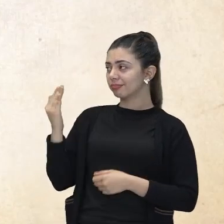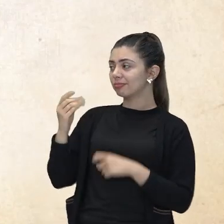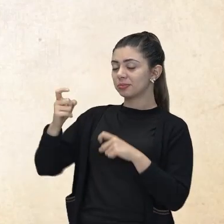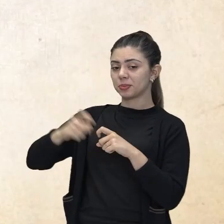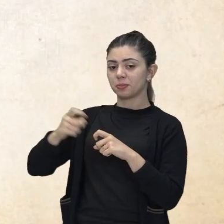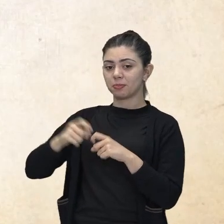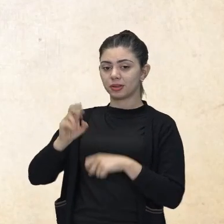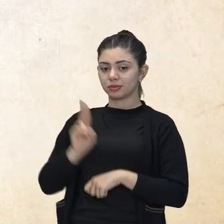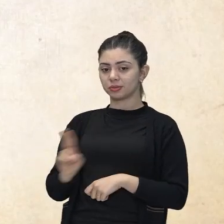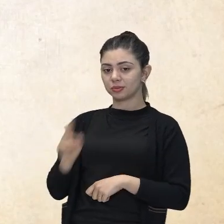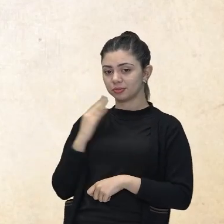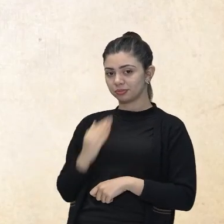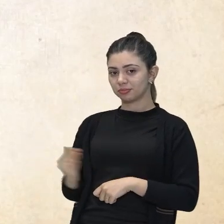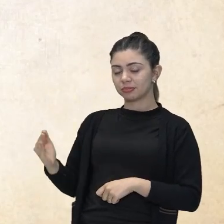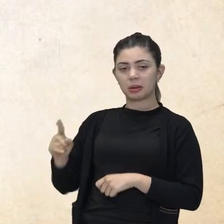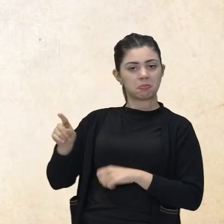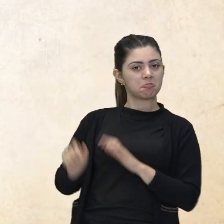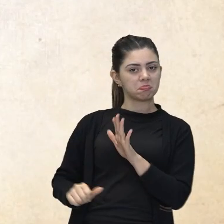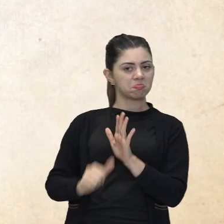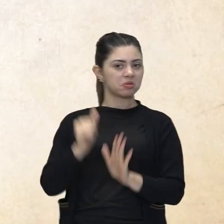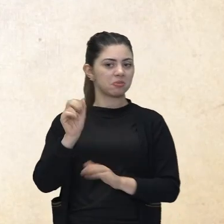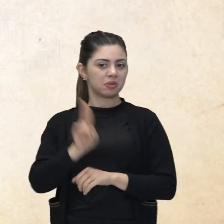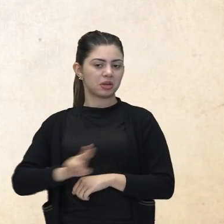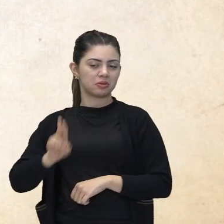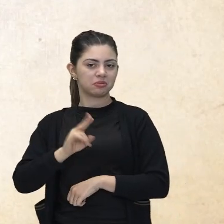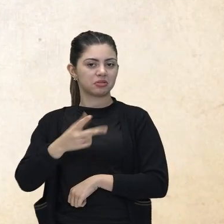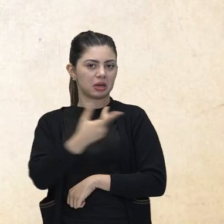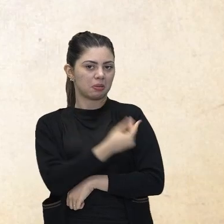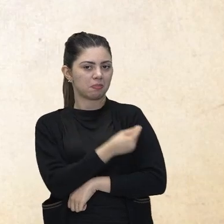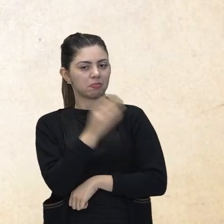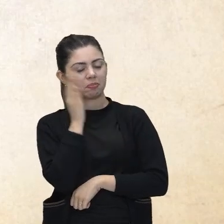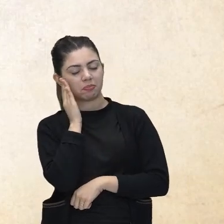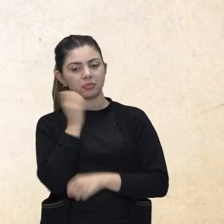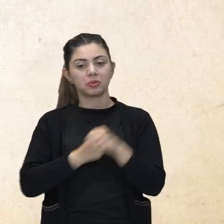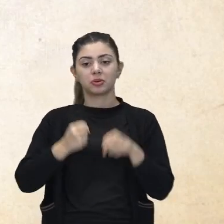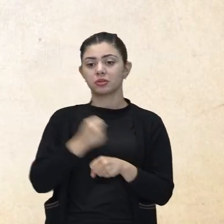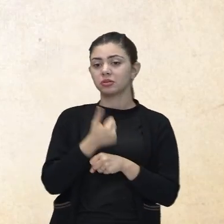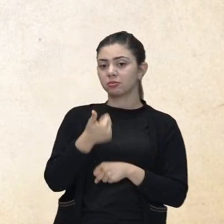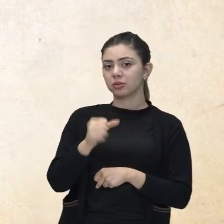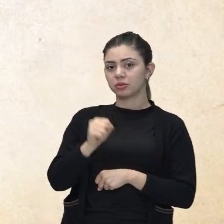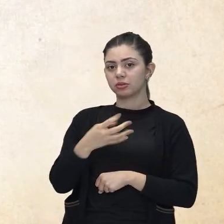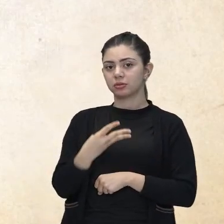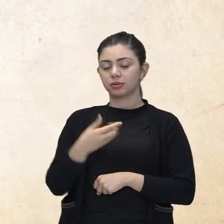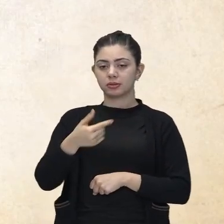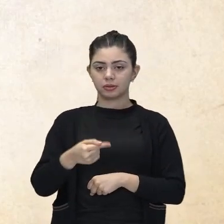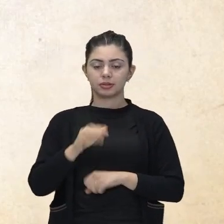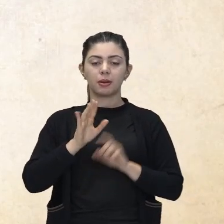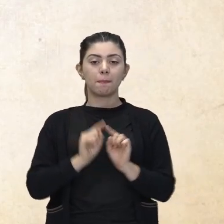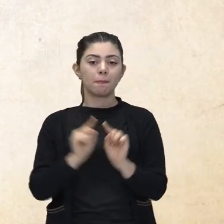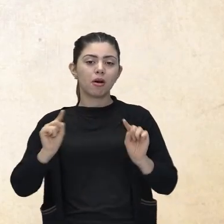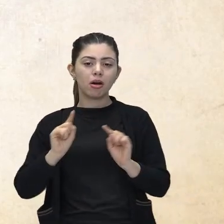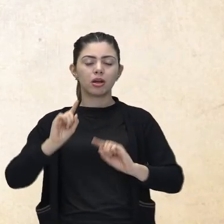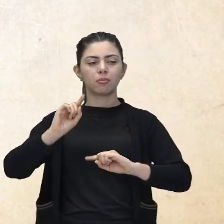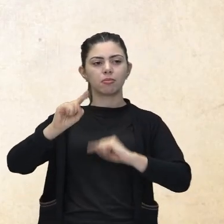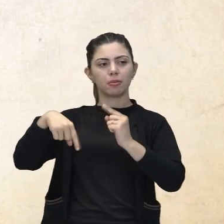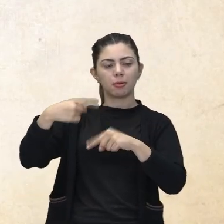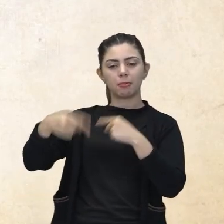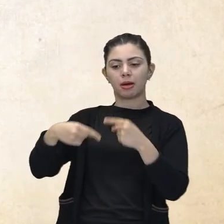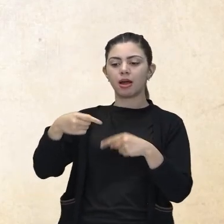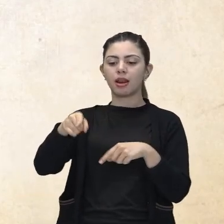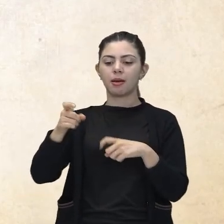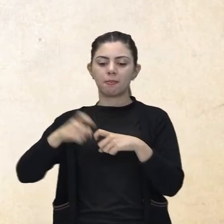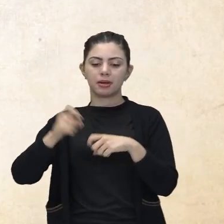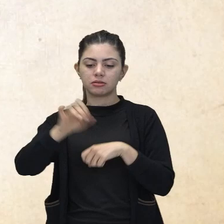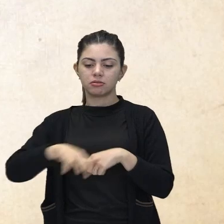de Edimburgo foi o primeiro a usá-lo como anestésico em 1847, mas só foi largamente aceito na